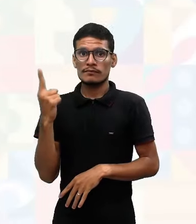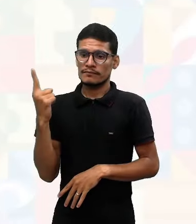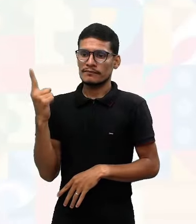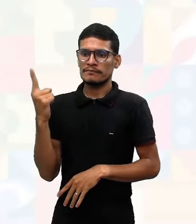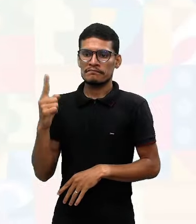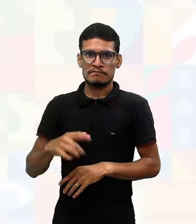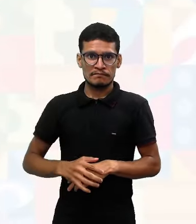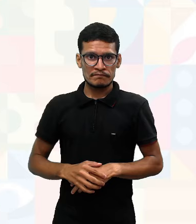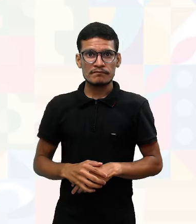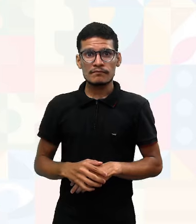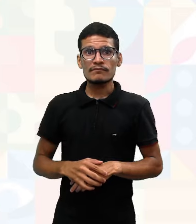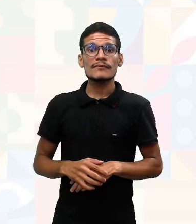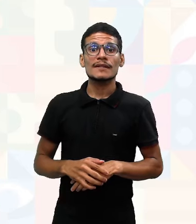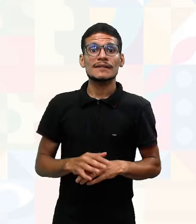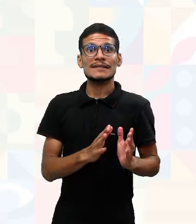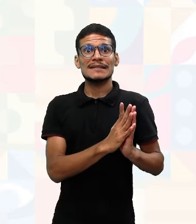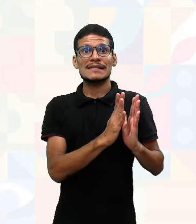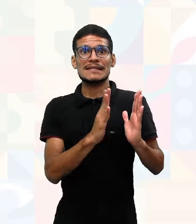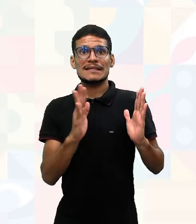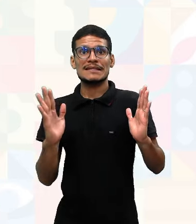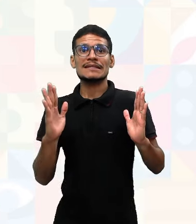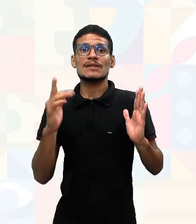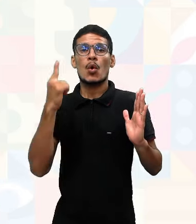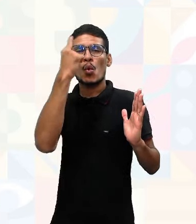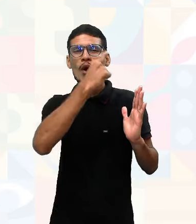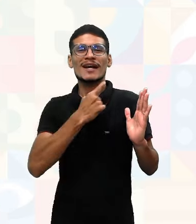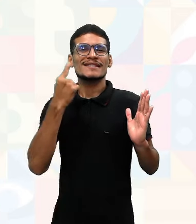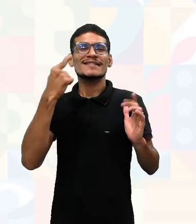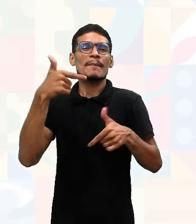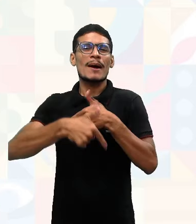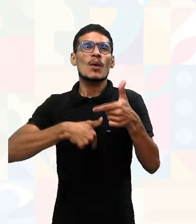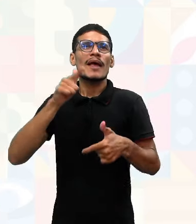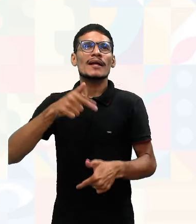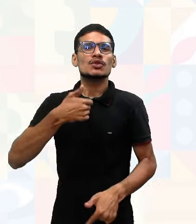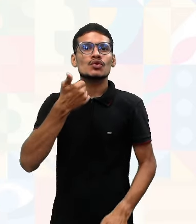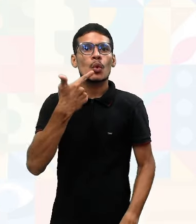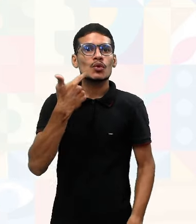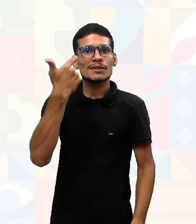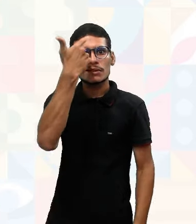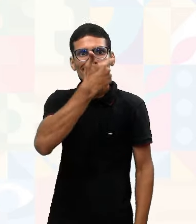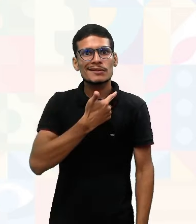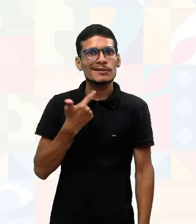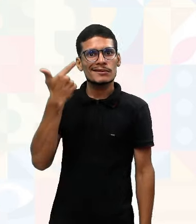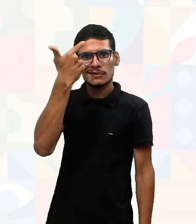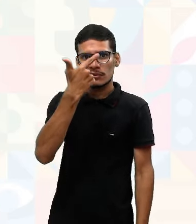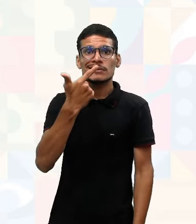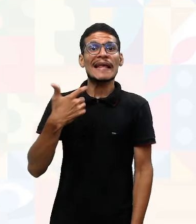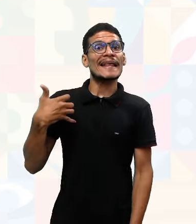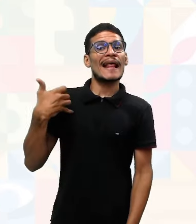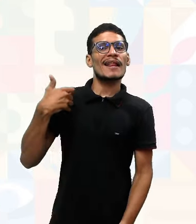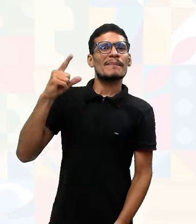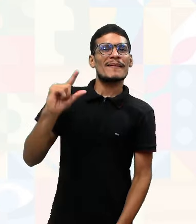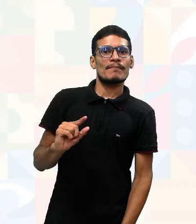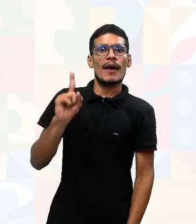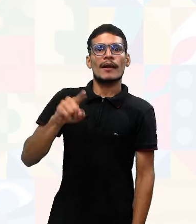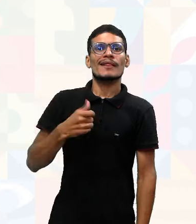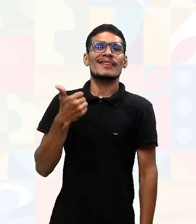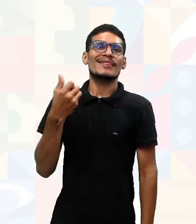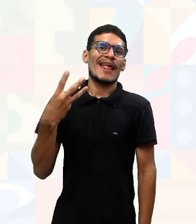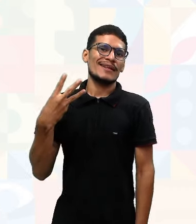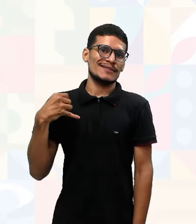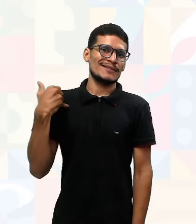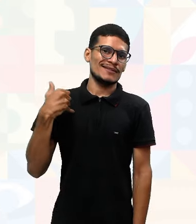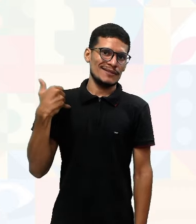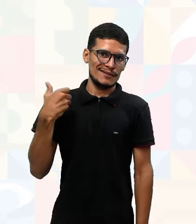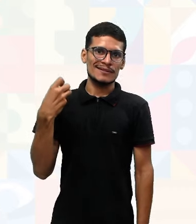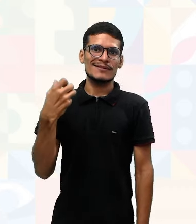A jornada de trabalho era de 12 horas. A idade mínima de trabalho eram 13 anos. E